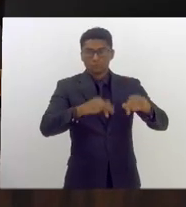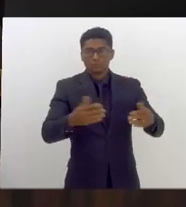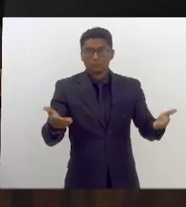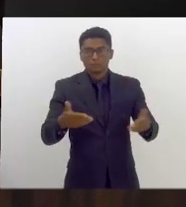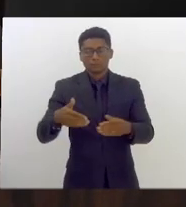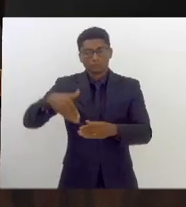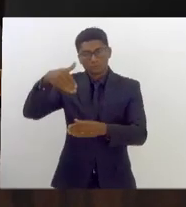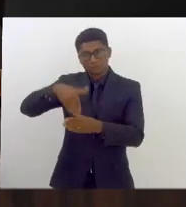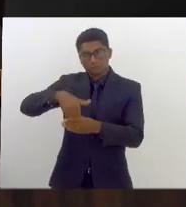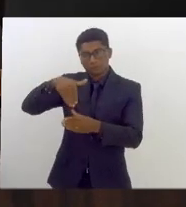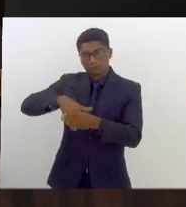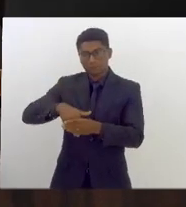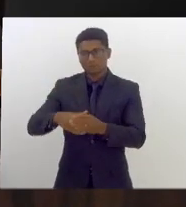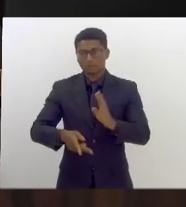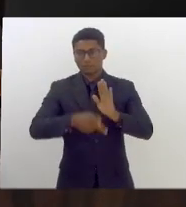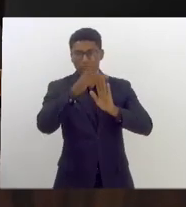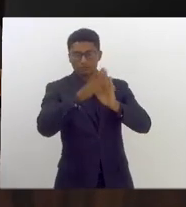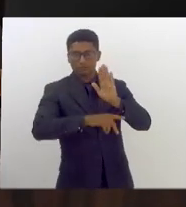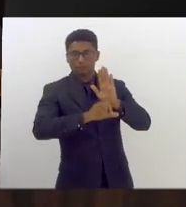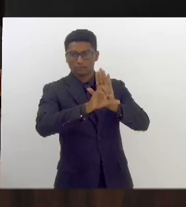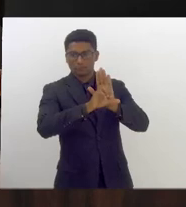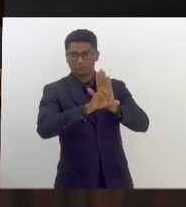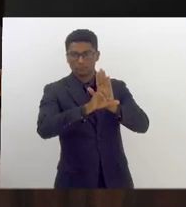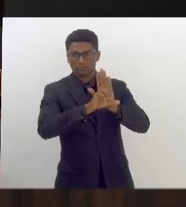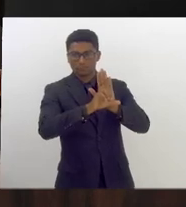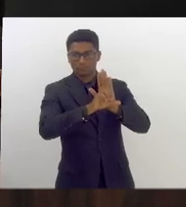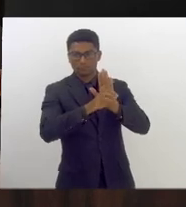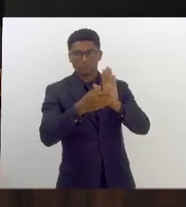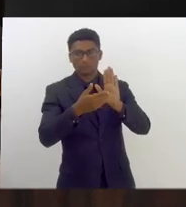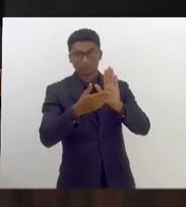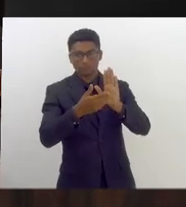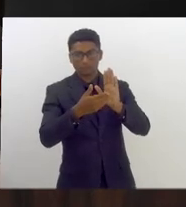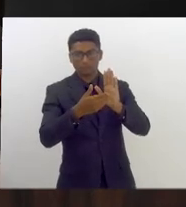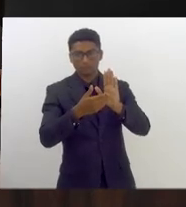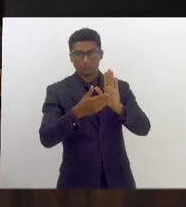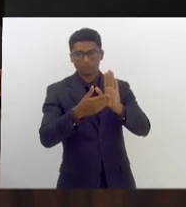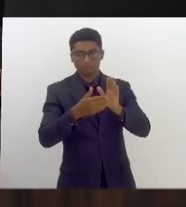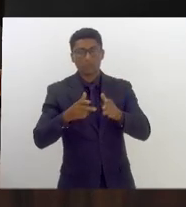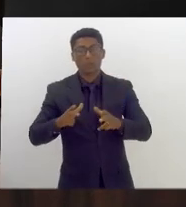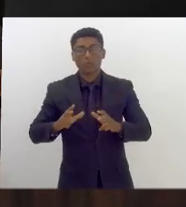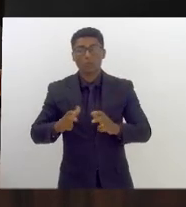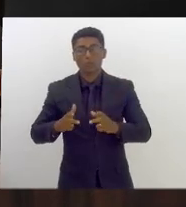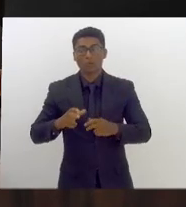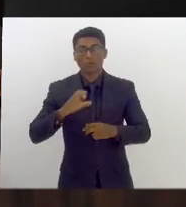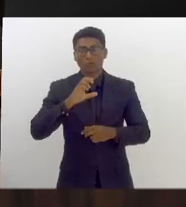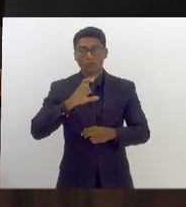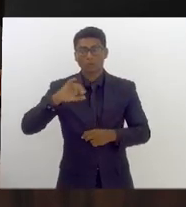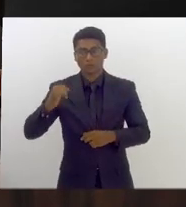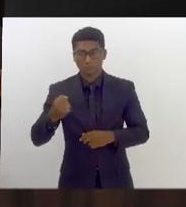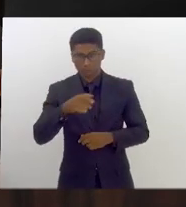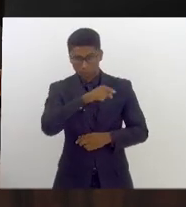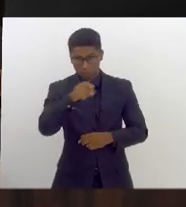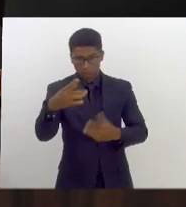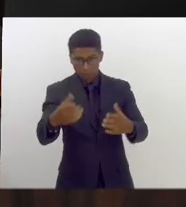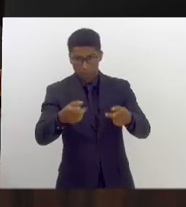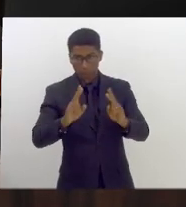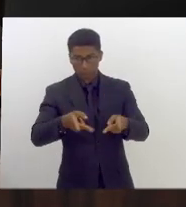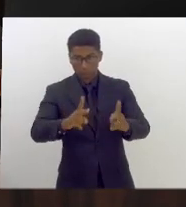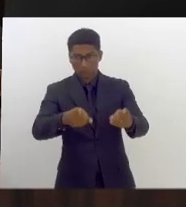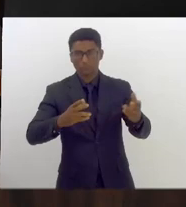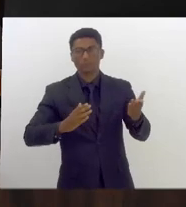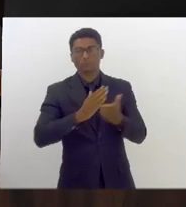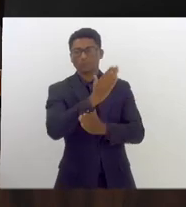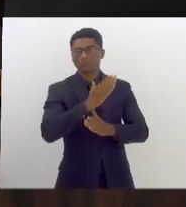votação, o parecer da Constituição da CCJ. Senhores que aprovam, permaneçam como estão,